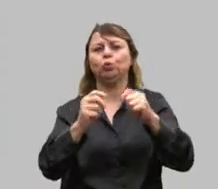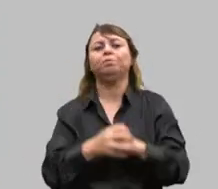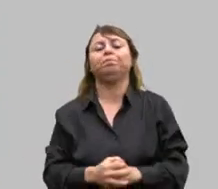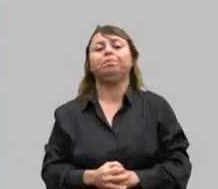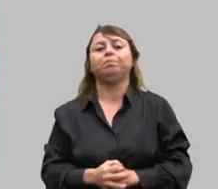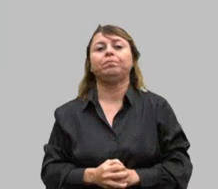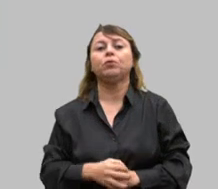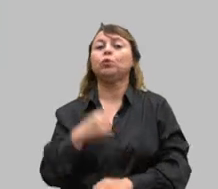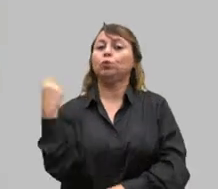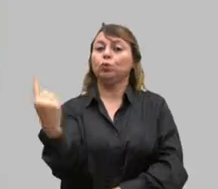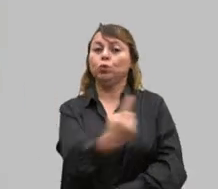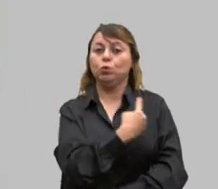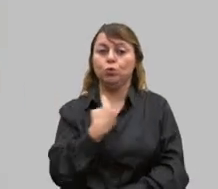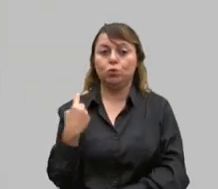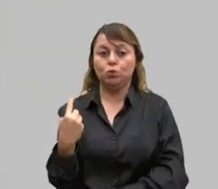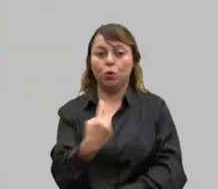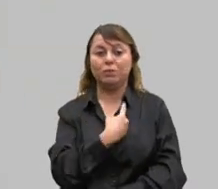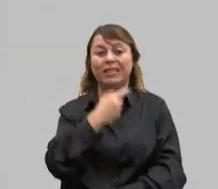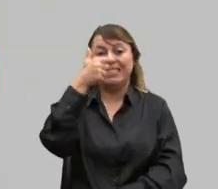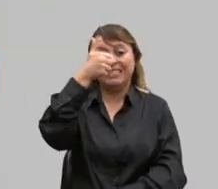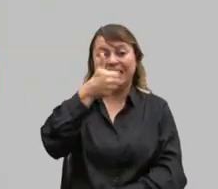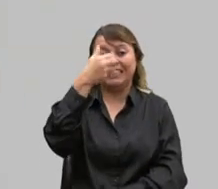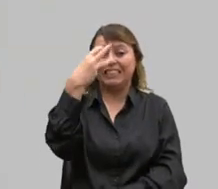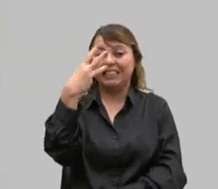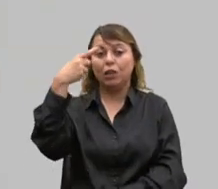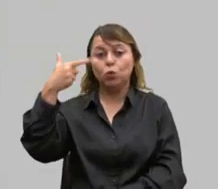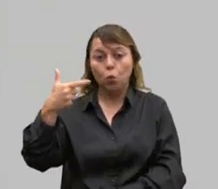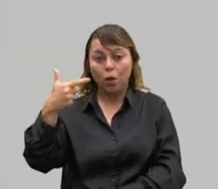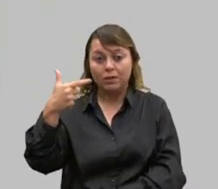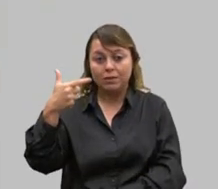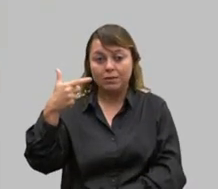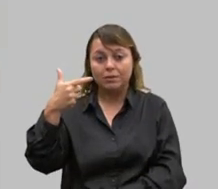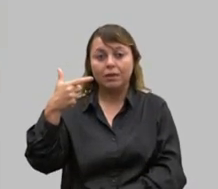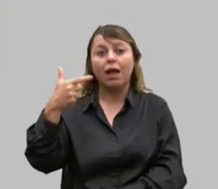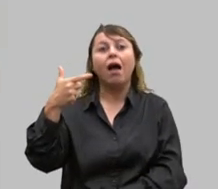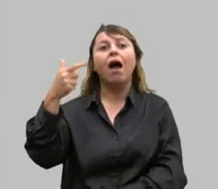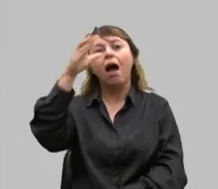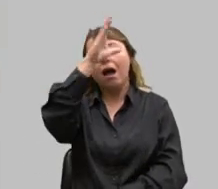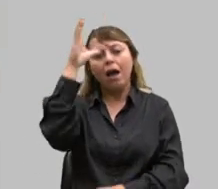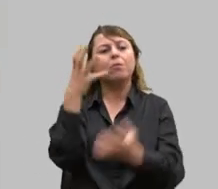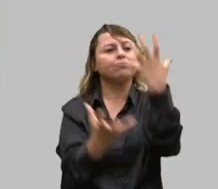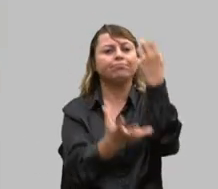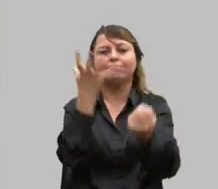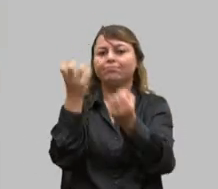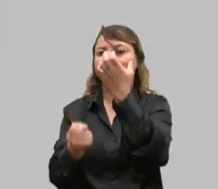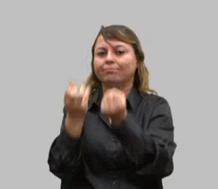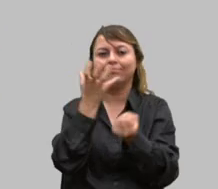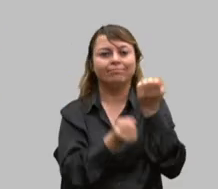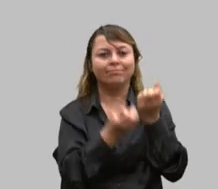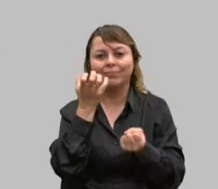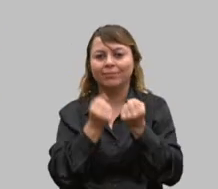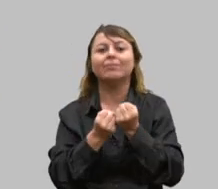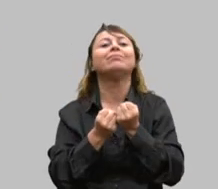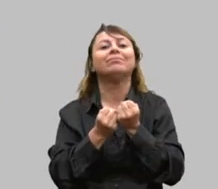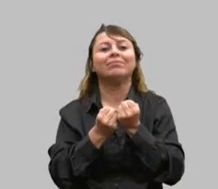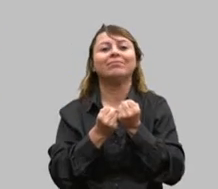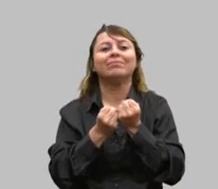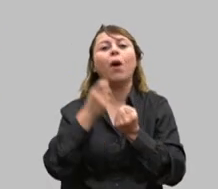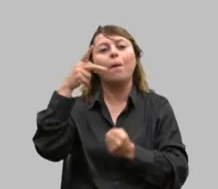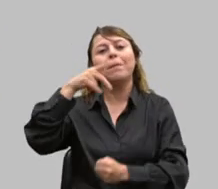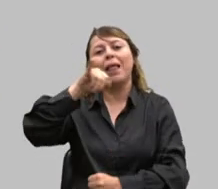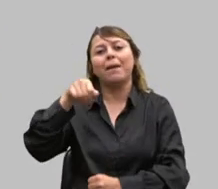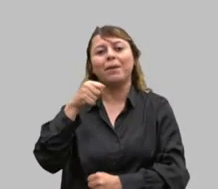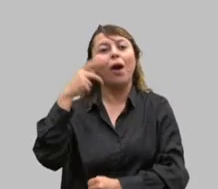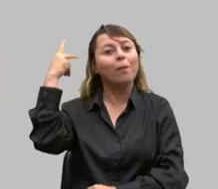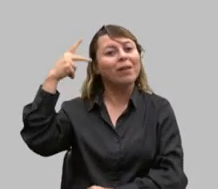somos 132 câmeras que aderiram ao Parlamento jovem no universo